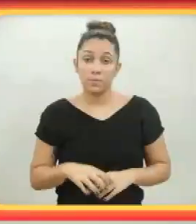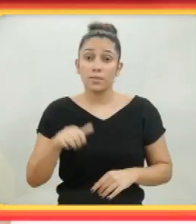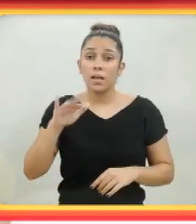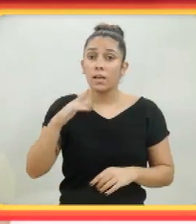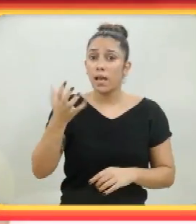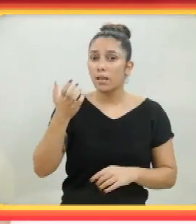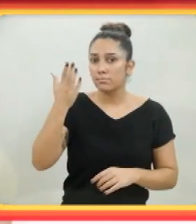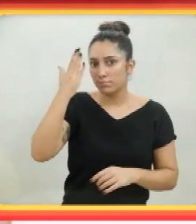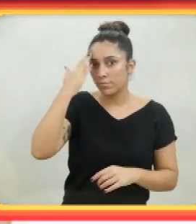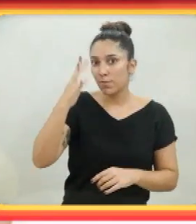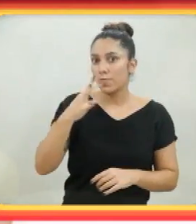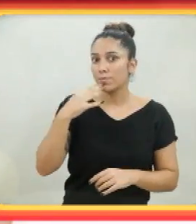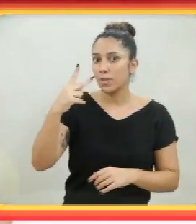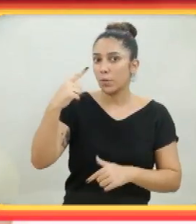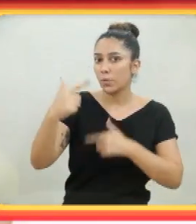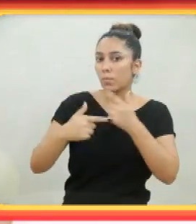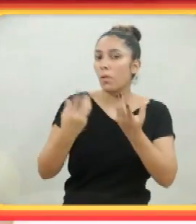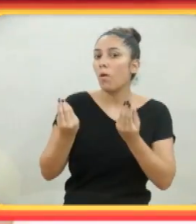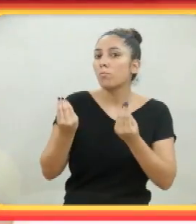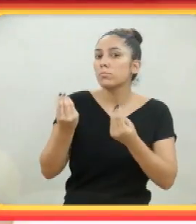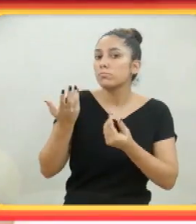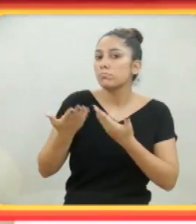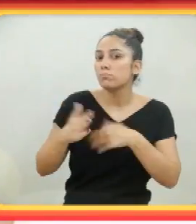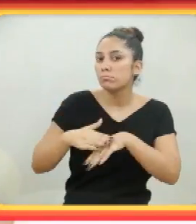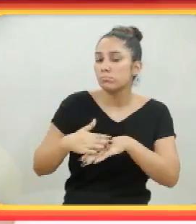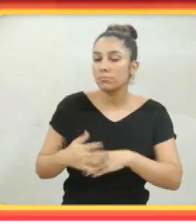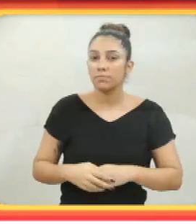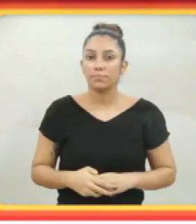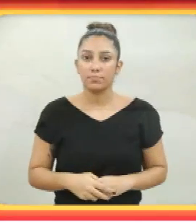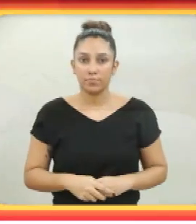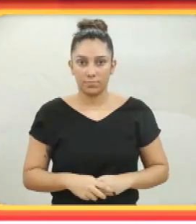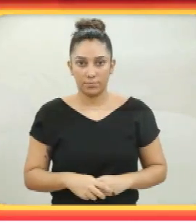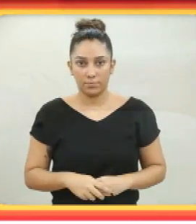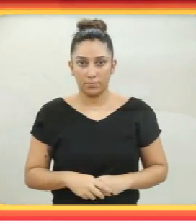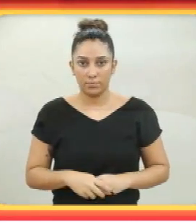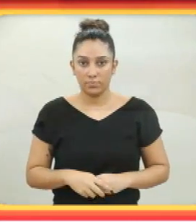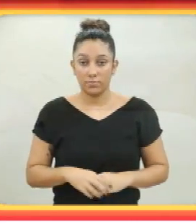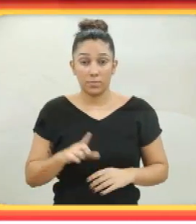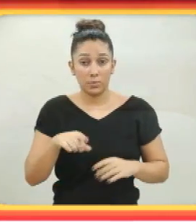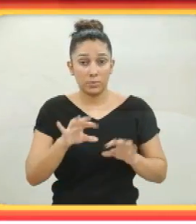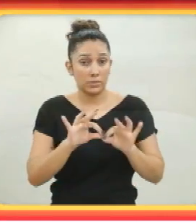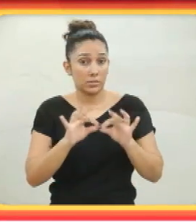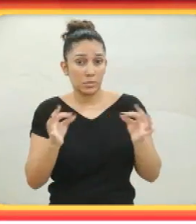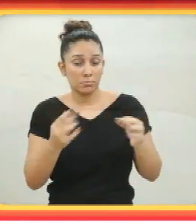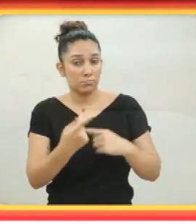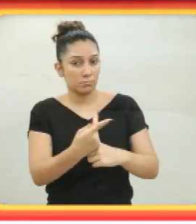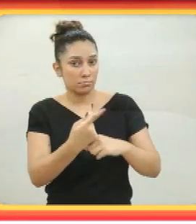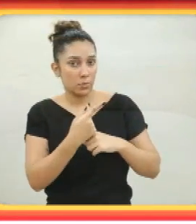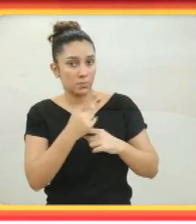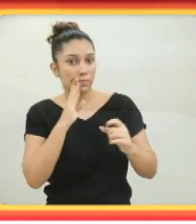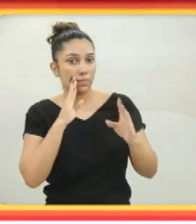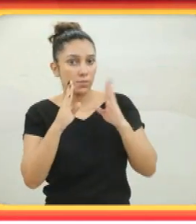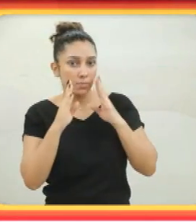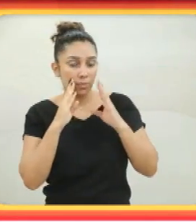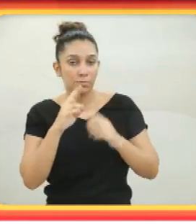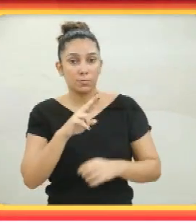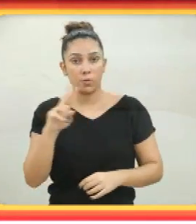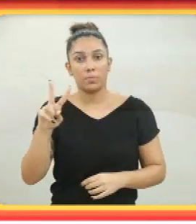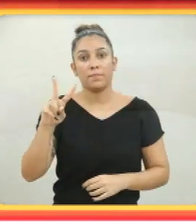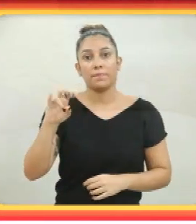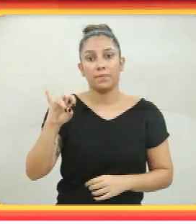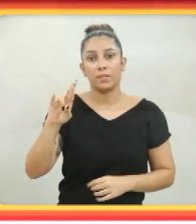Para quem quiser conhecer o seu trabalho, como é que faz? É simples. Você pode me procurar